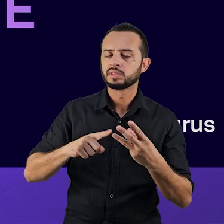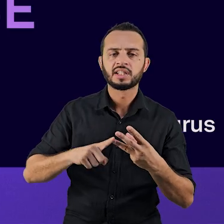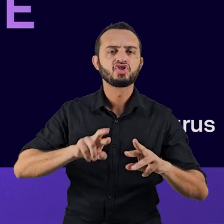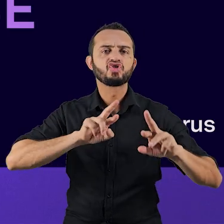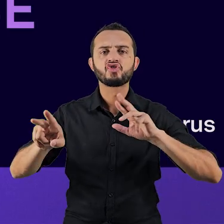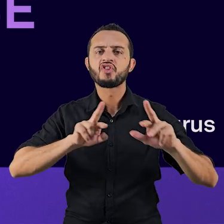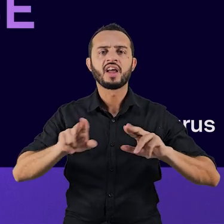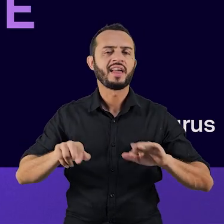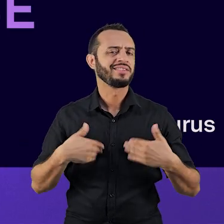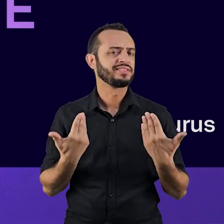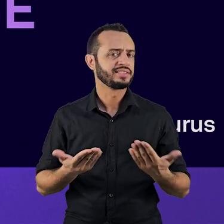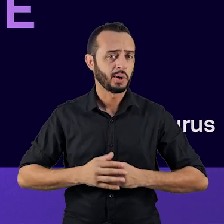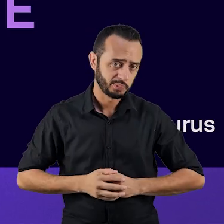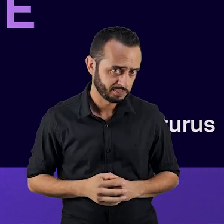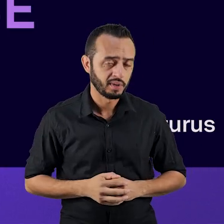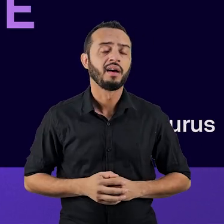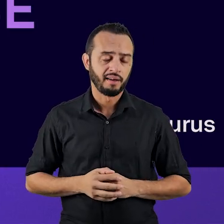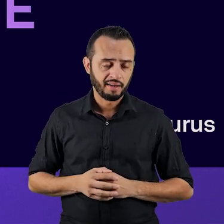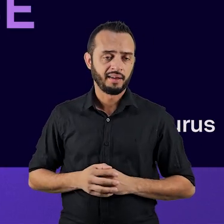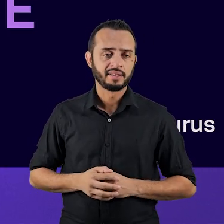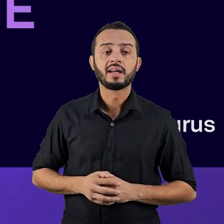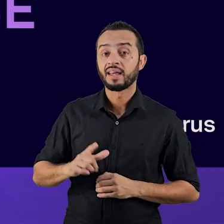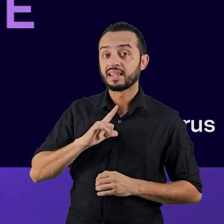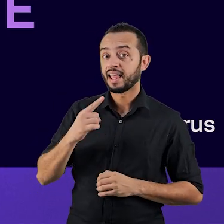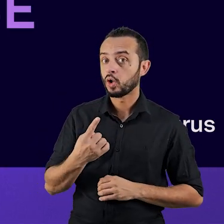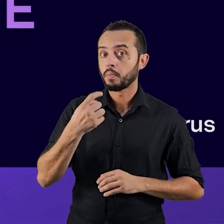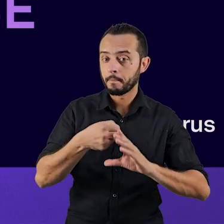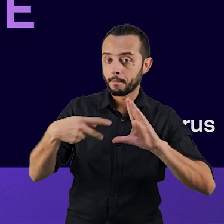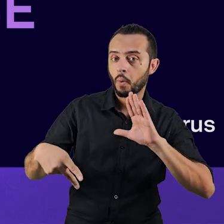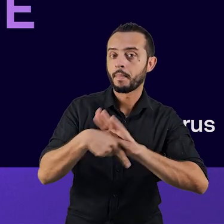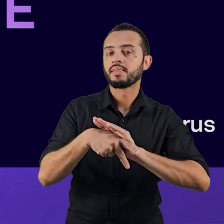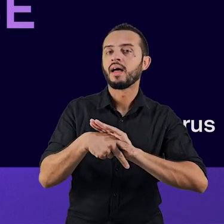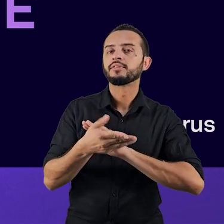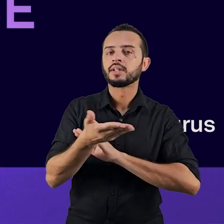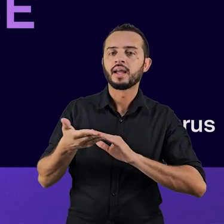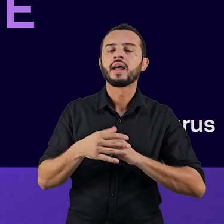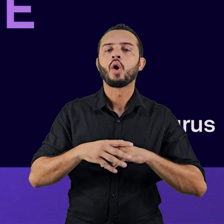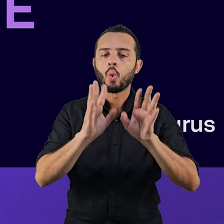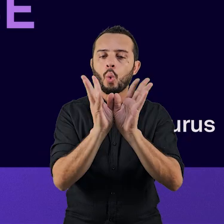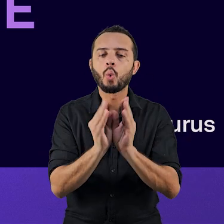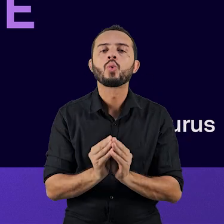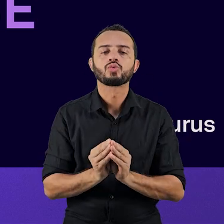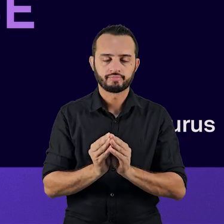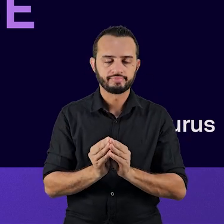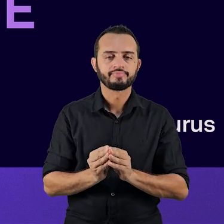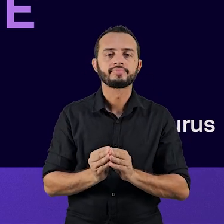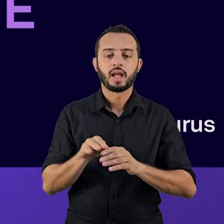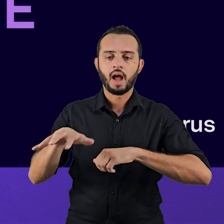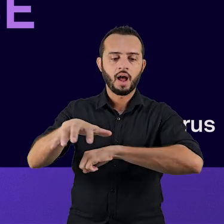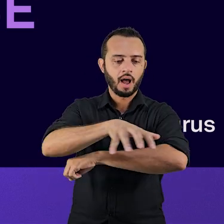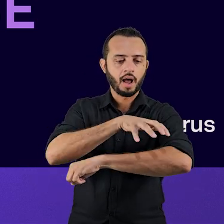propriedades diferenciáveis. Tá? Então, um espaço com uma propriedade, um conjunto com uma propriedade é um